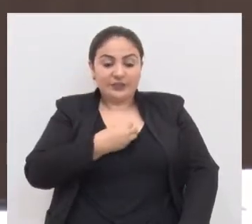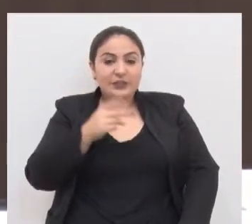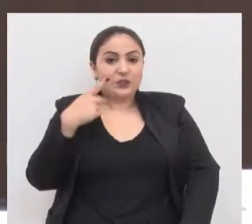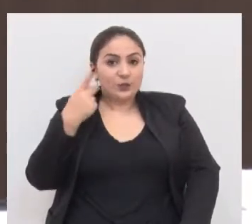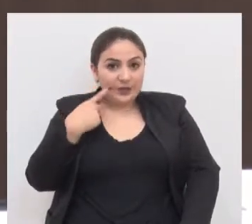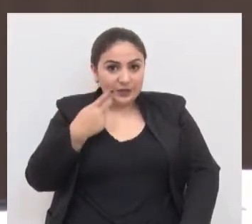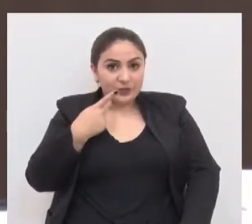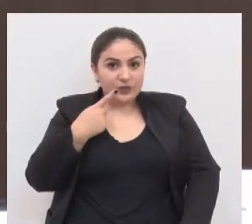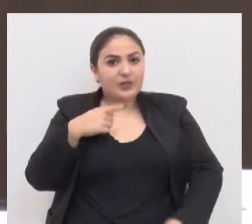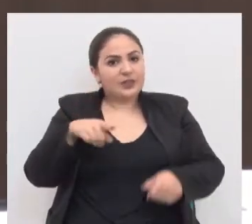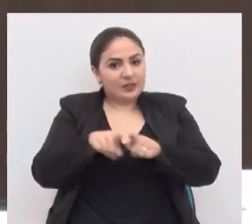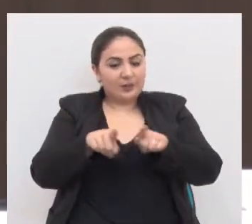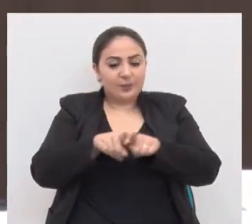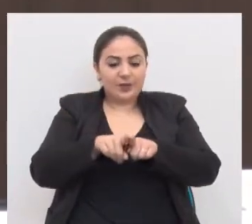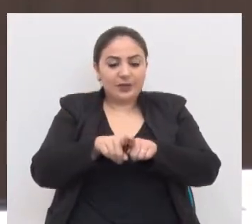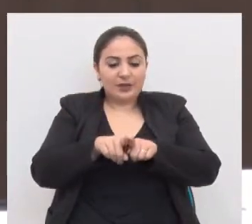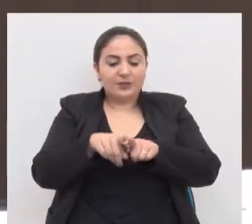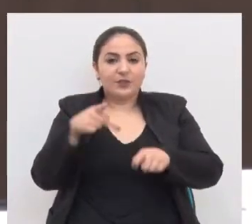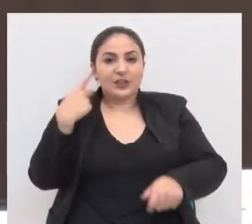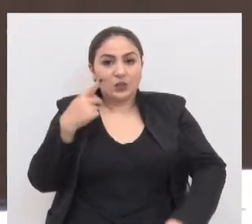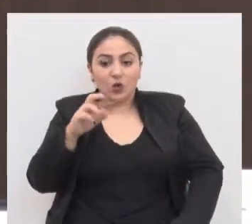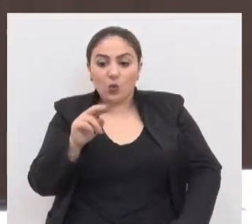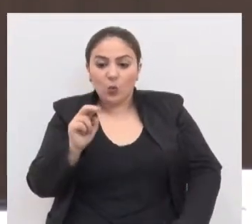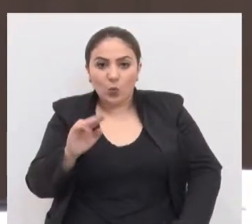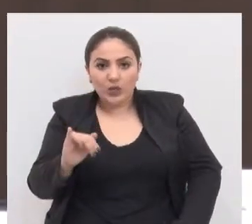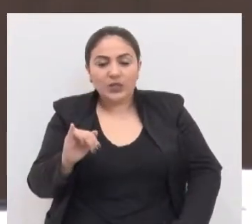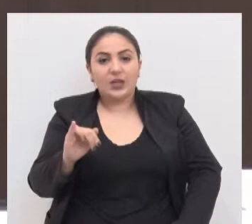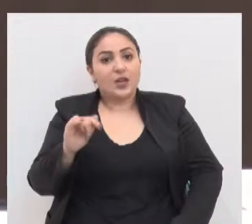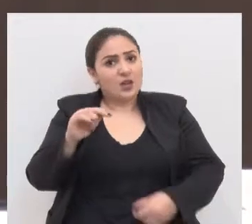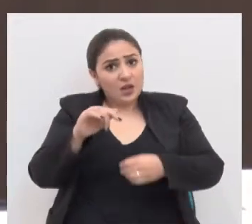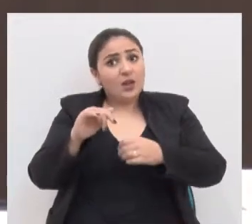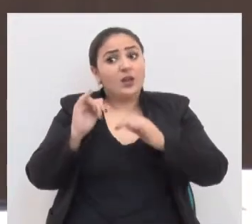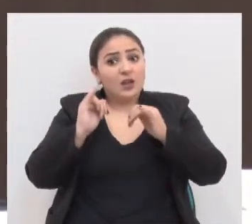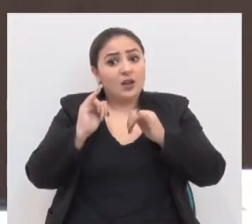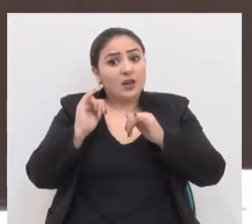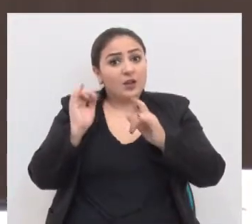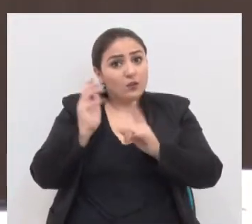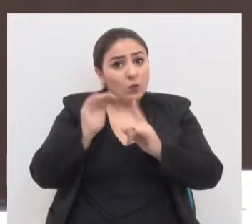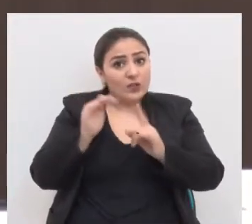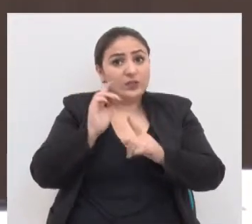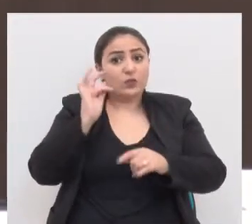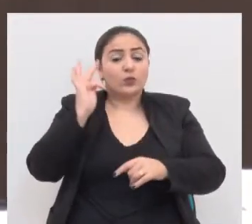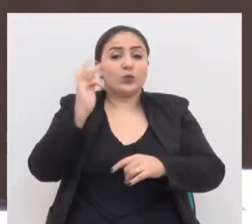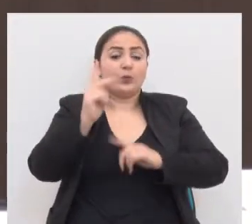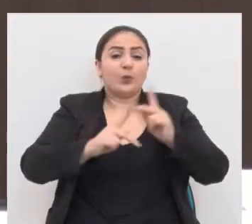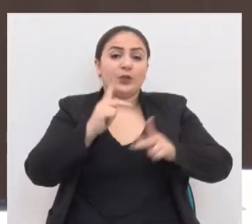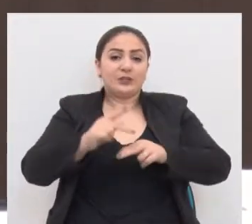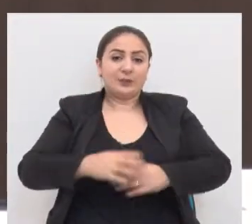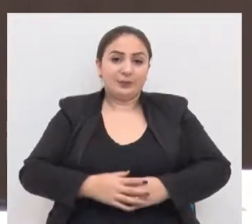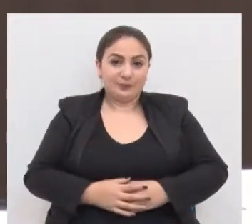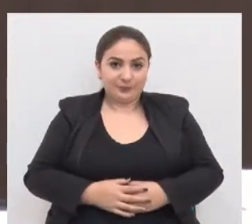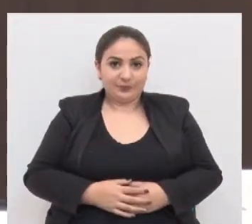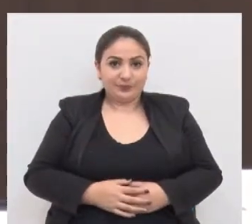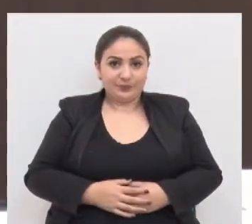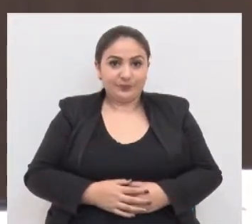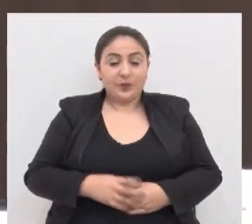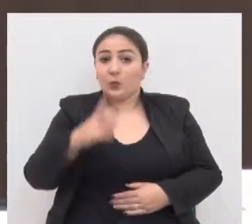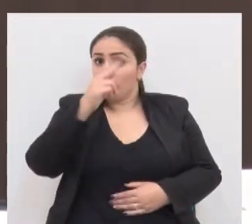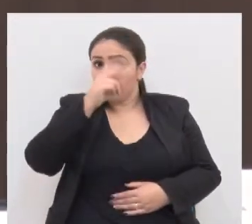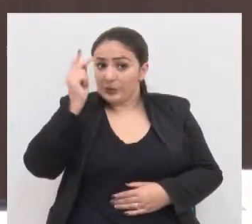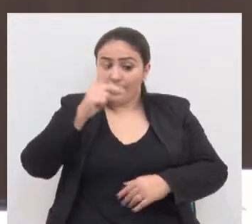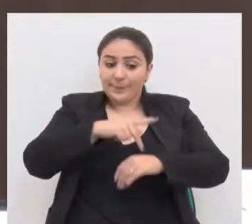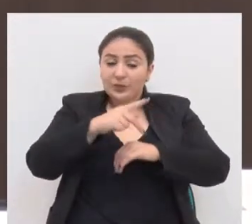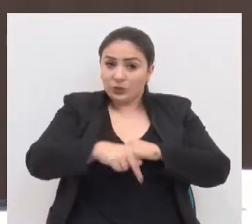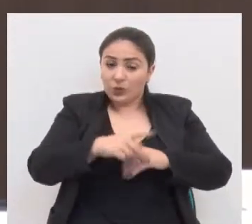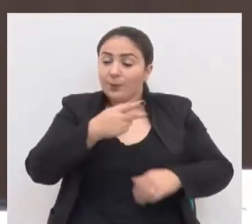a vida das pessoas e que certamente, vereador Luiz, influenciarão no futuro da nossa população. É isso que esta Câmara faz.